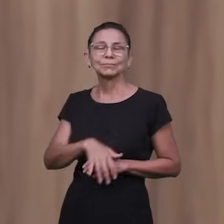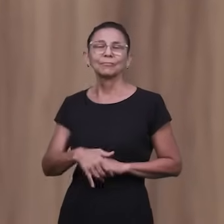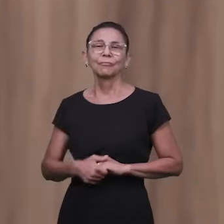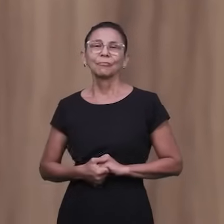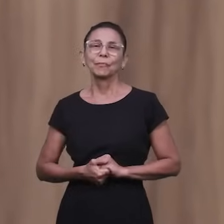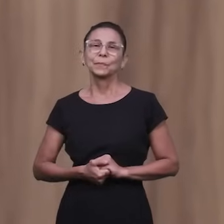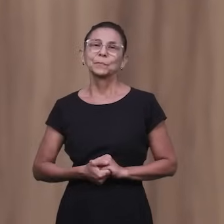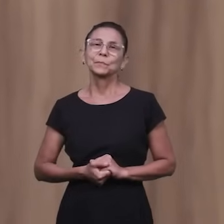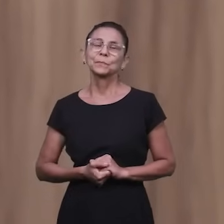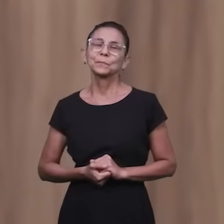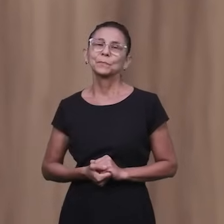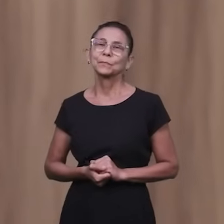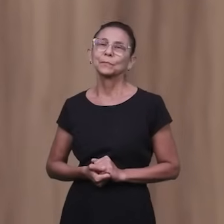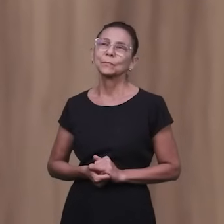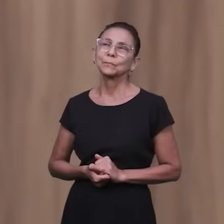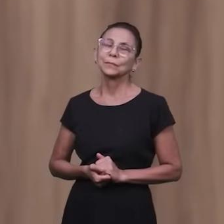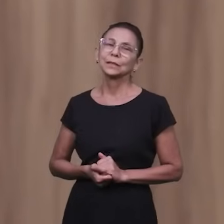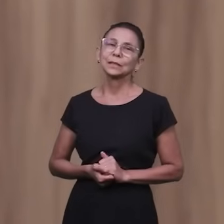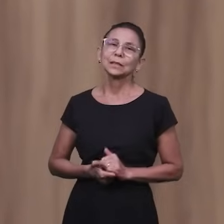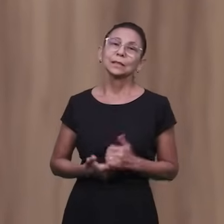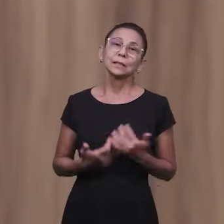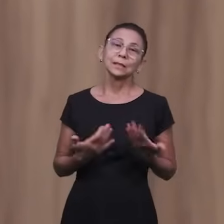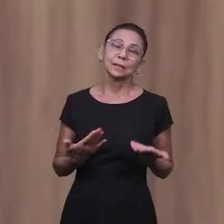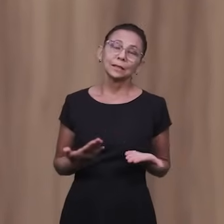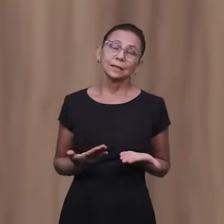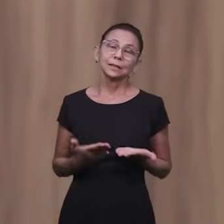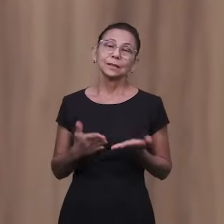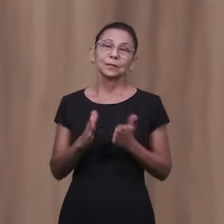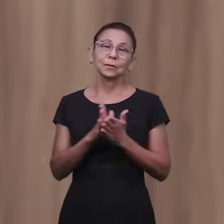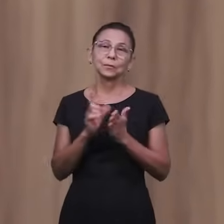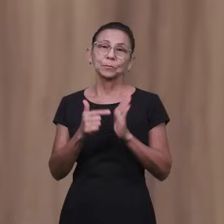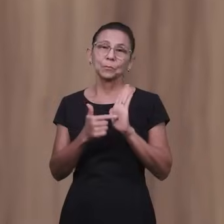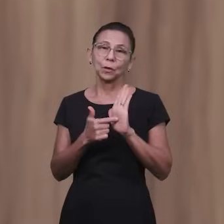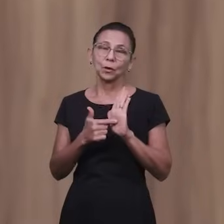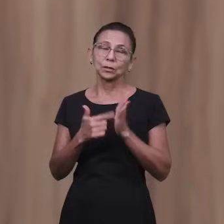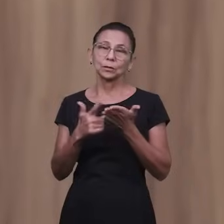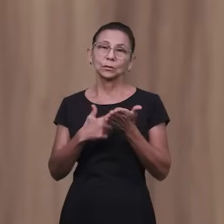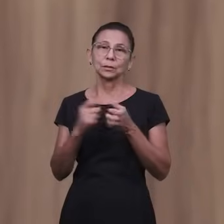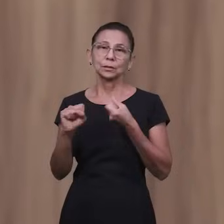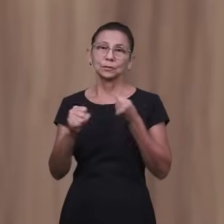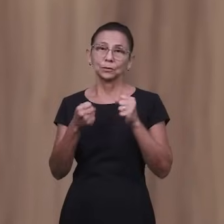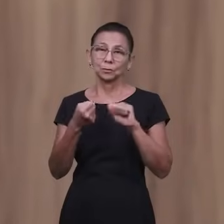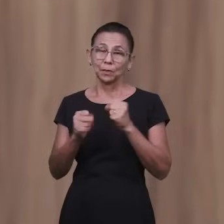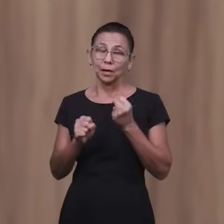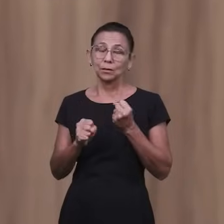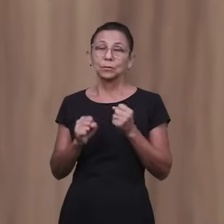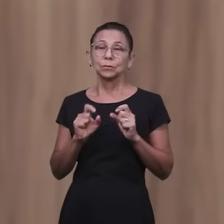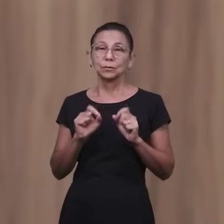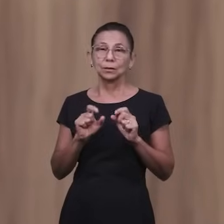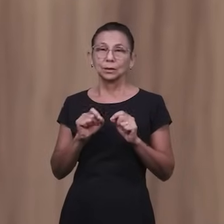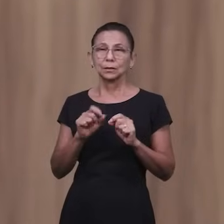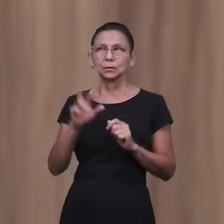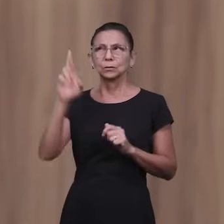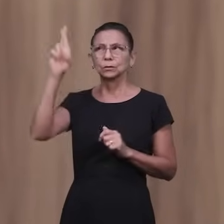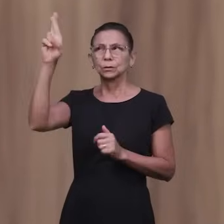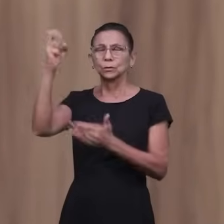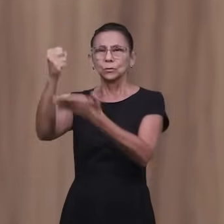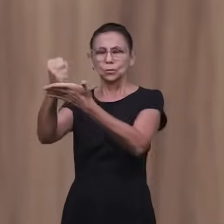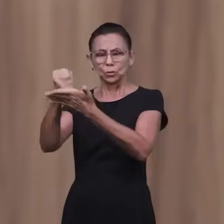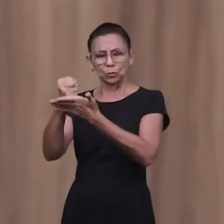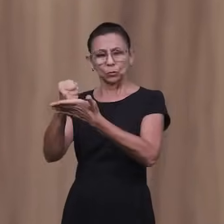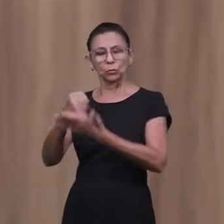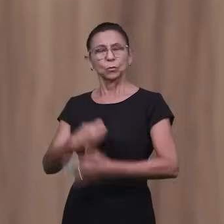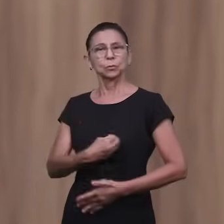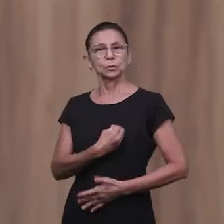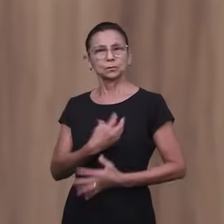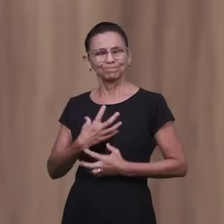né? Que o Senhor é socorro bem presente na angústia. Então, é na angústia que a